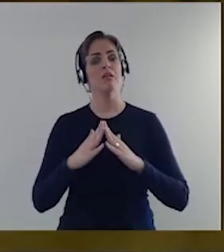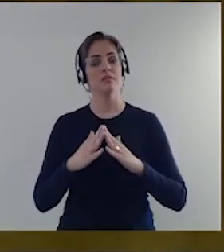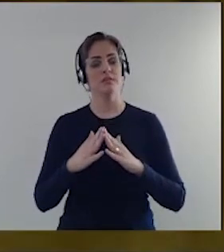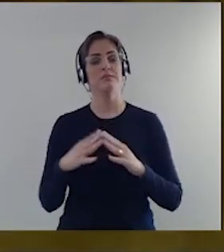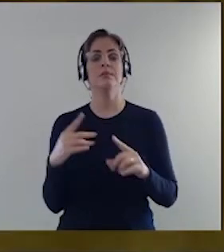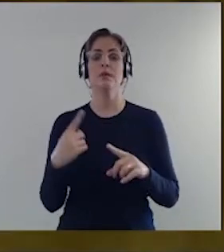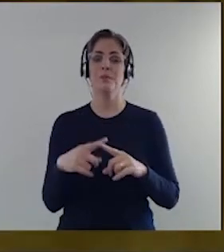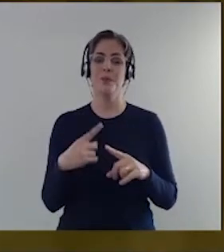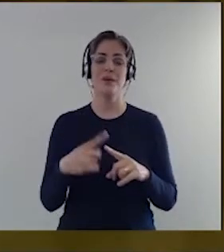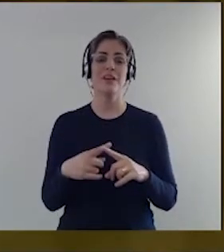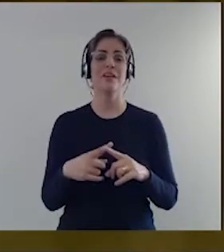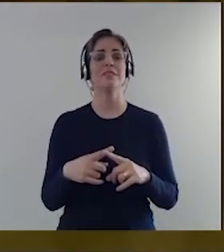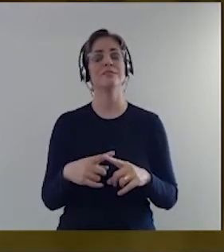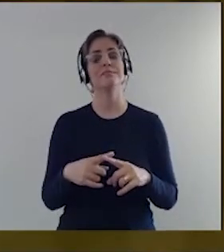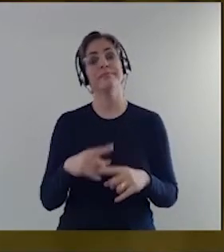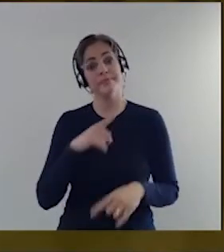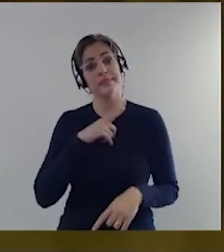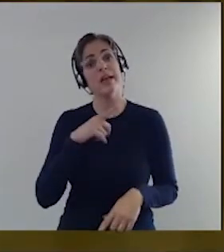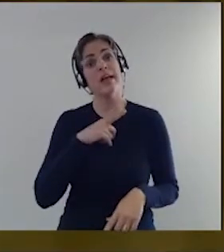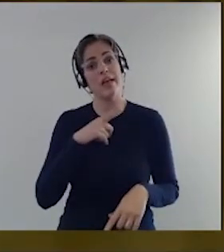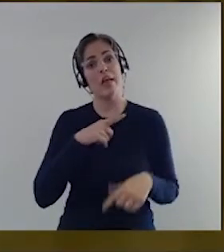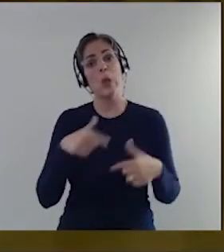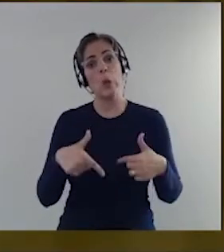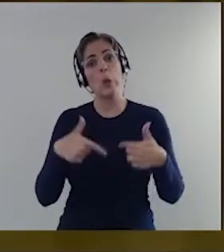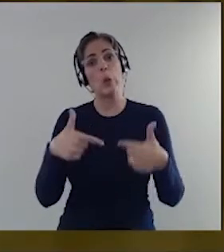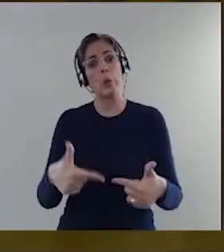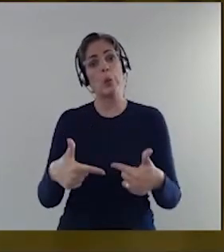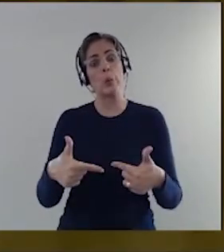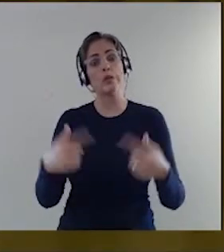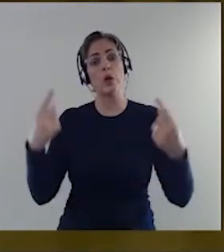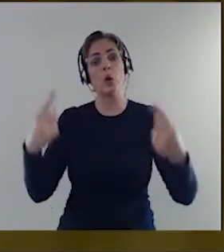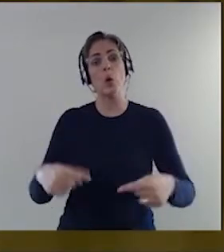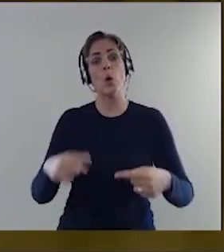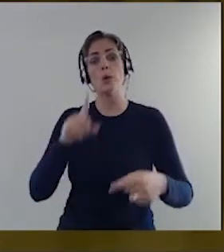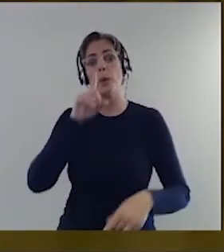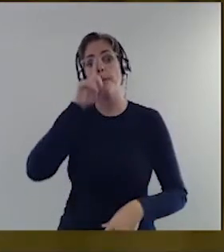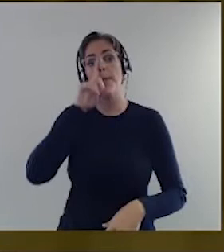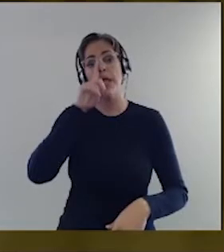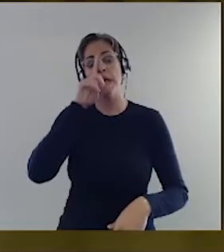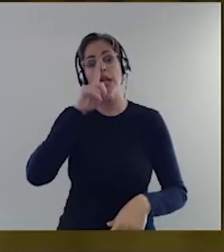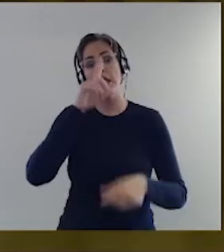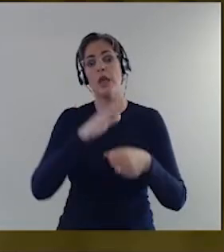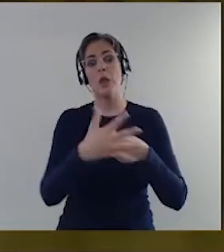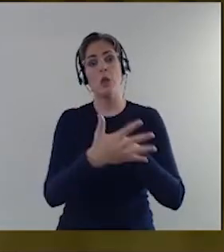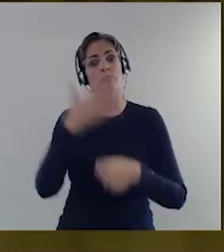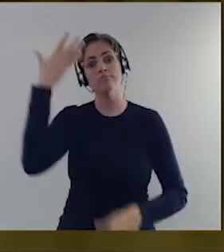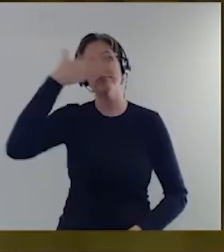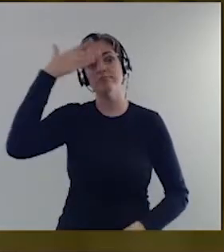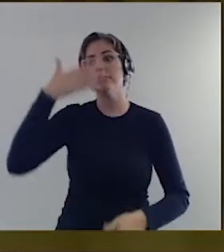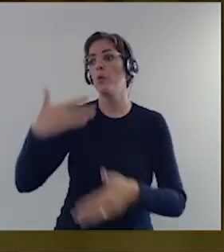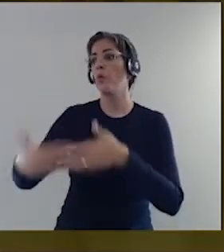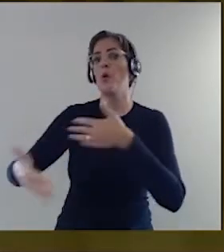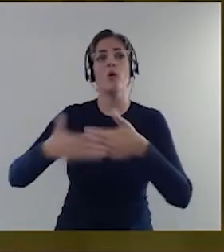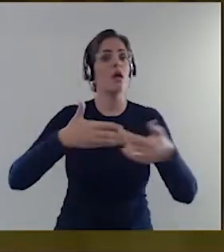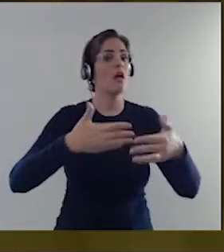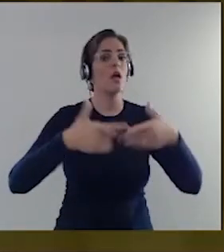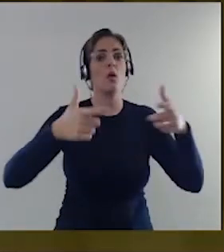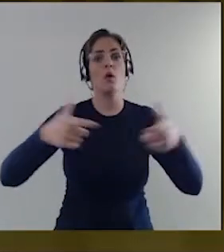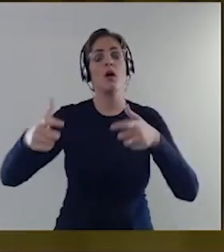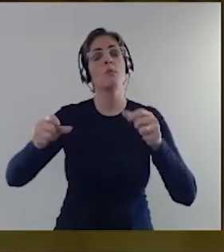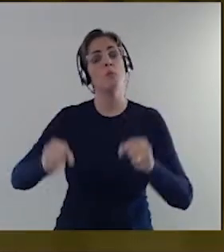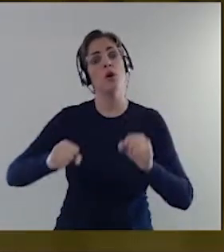pois há uma luta contra um perigo invisível, que poderia estar em qualquer lugar,